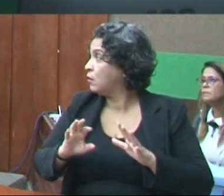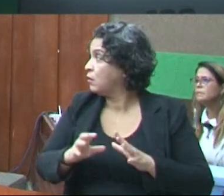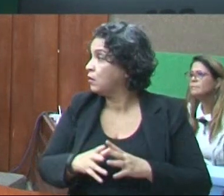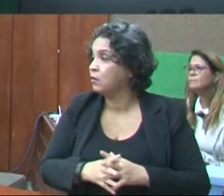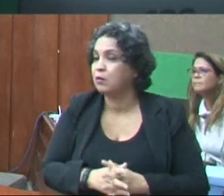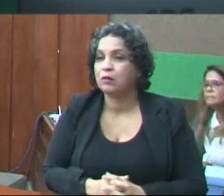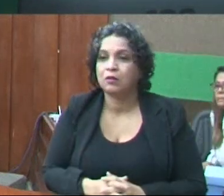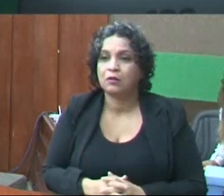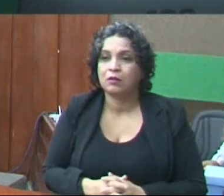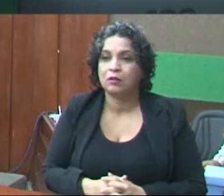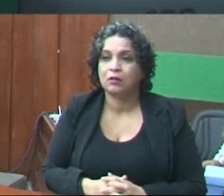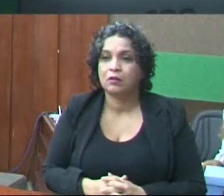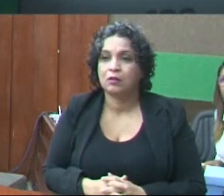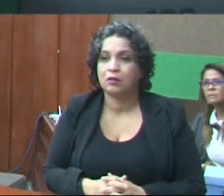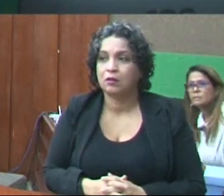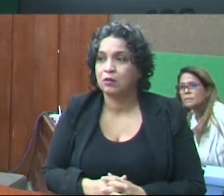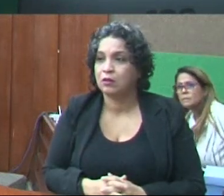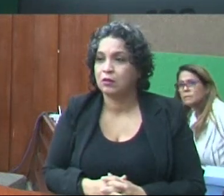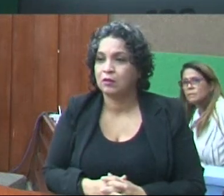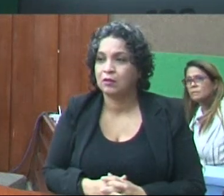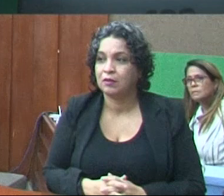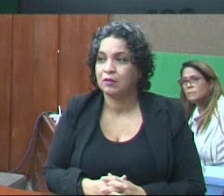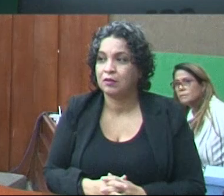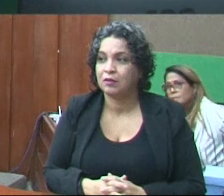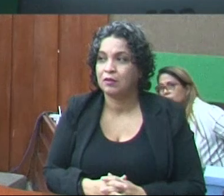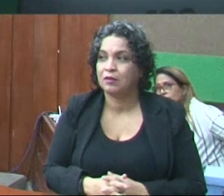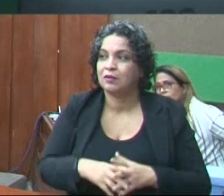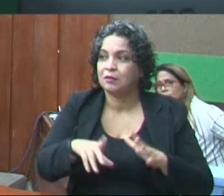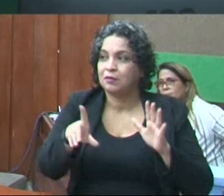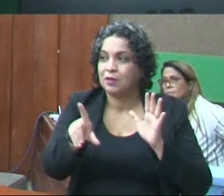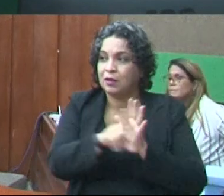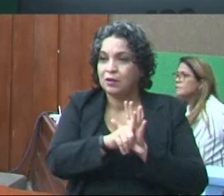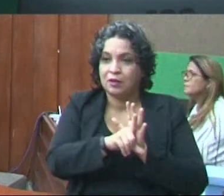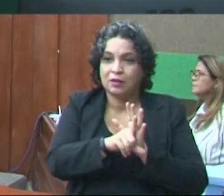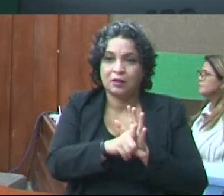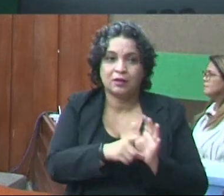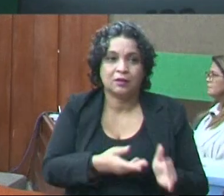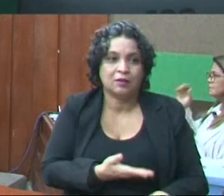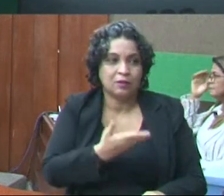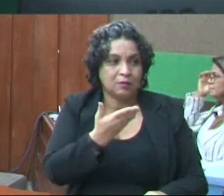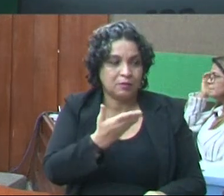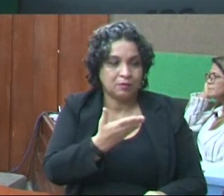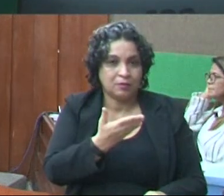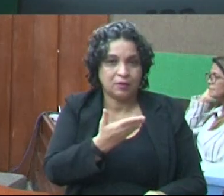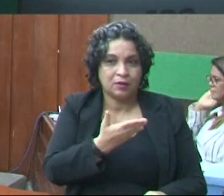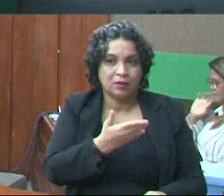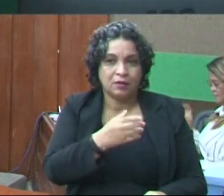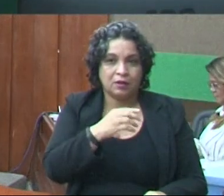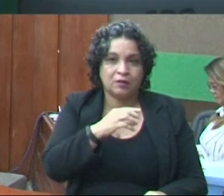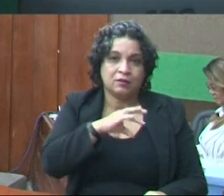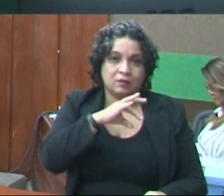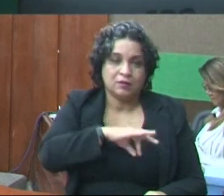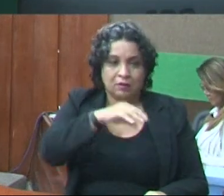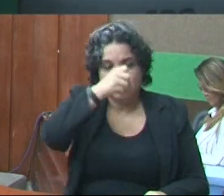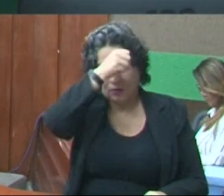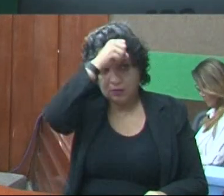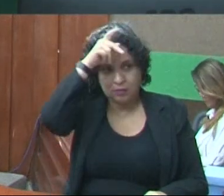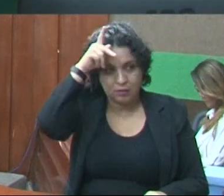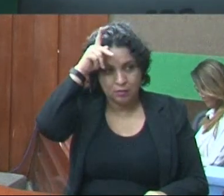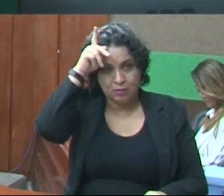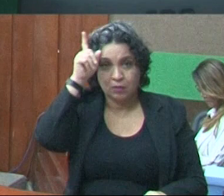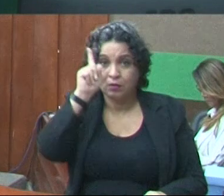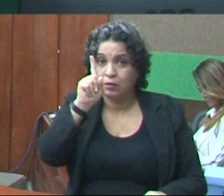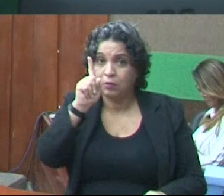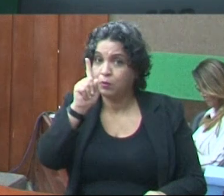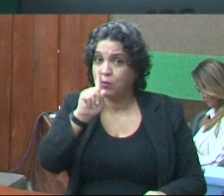Não vou dar agora, não, na sua oportunidade o senhor fala. Se uma lei que dava aumento automaticamente para o salário do prefeito não